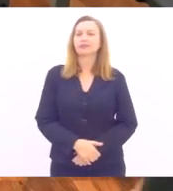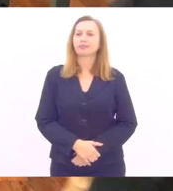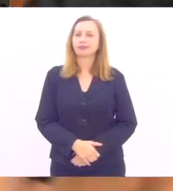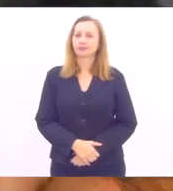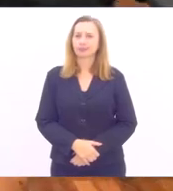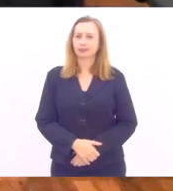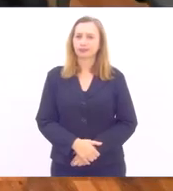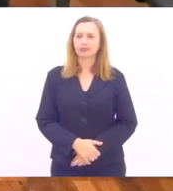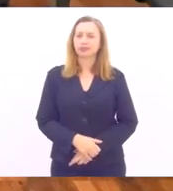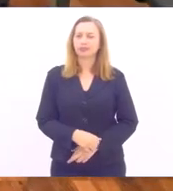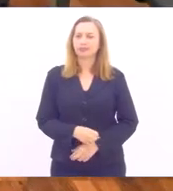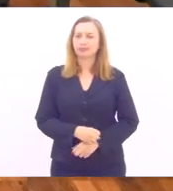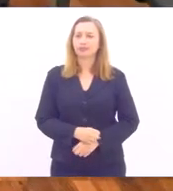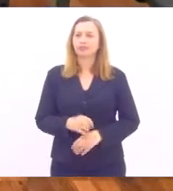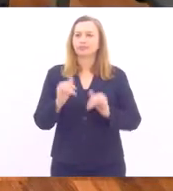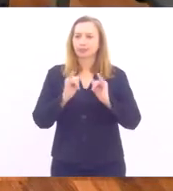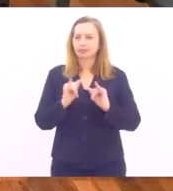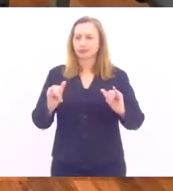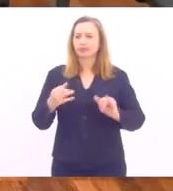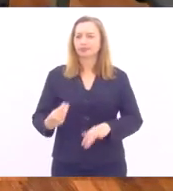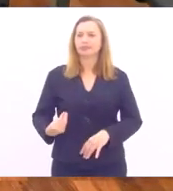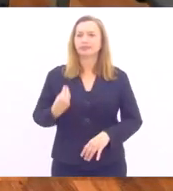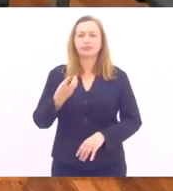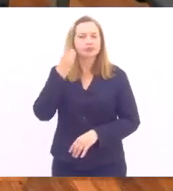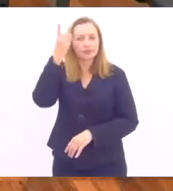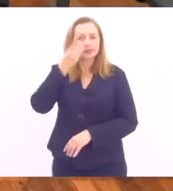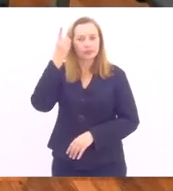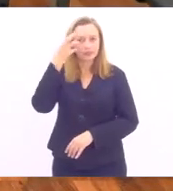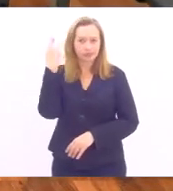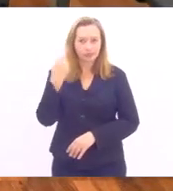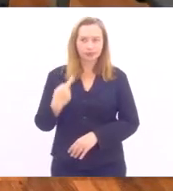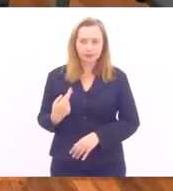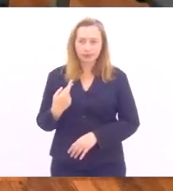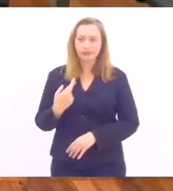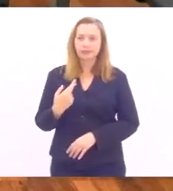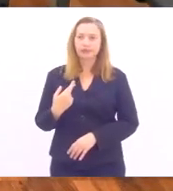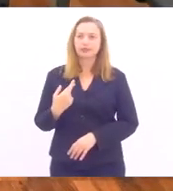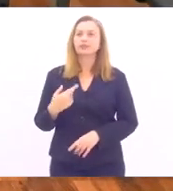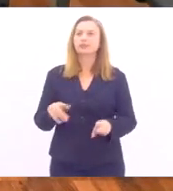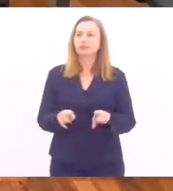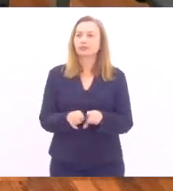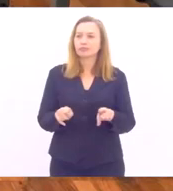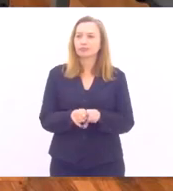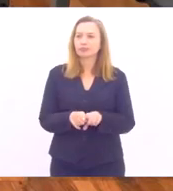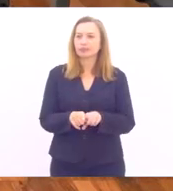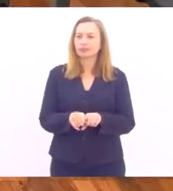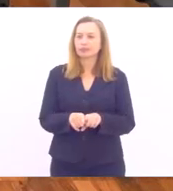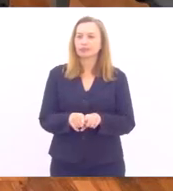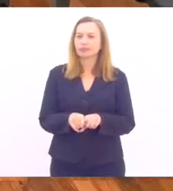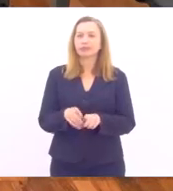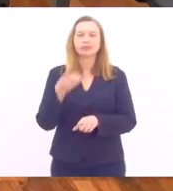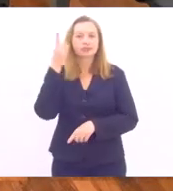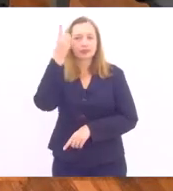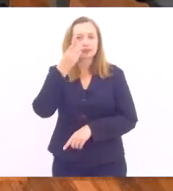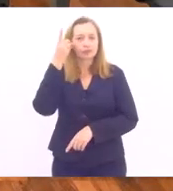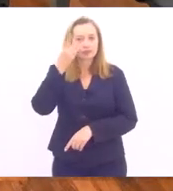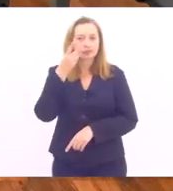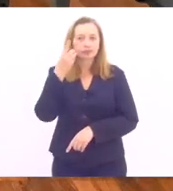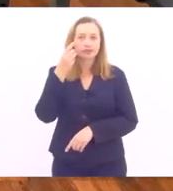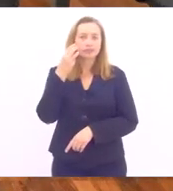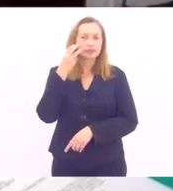está online. Tá legal. Anuncio a presença da deputada Renata Souza e também a presença do deputado